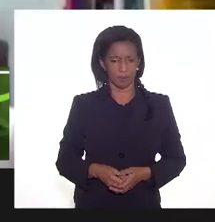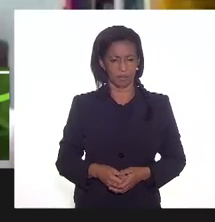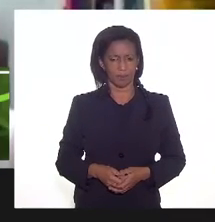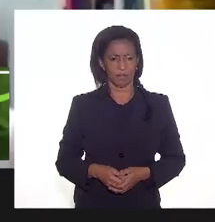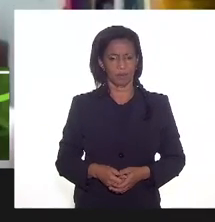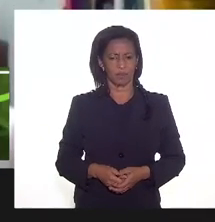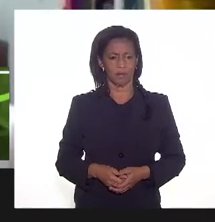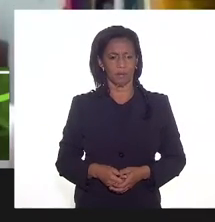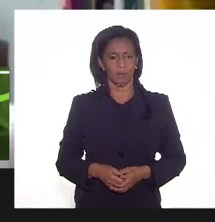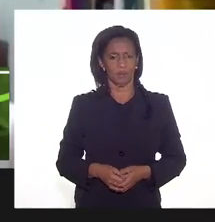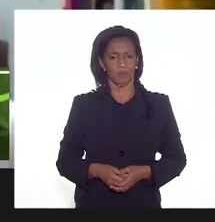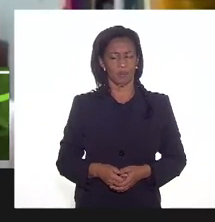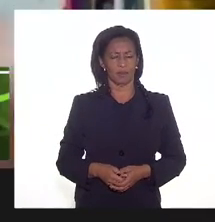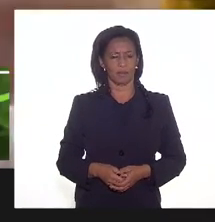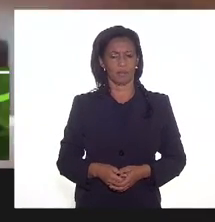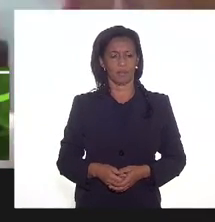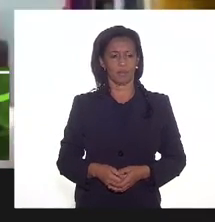fazer